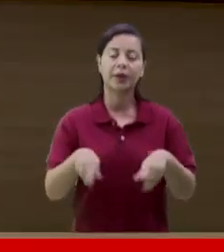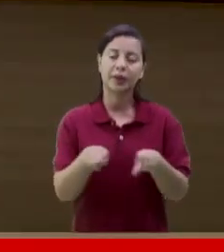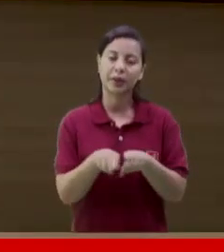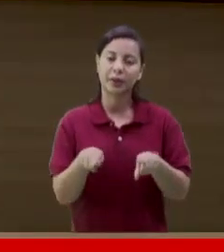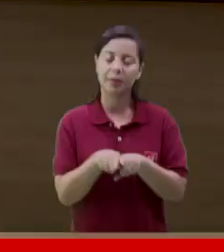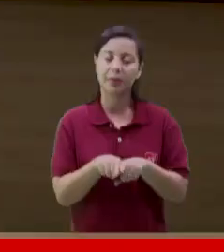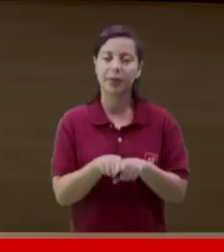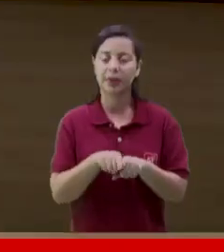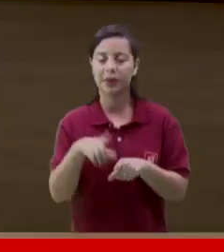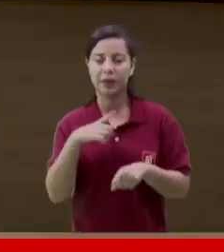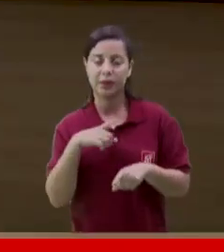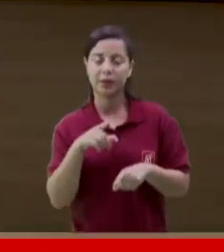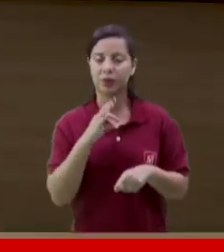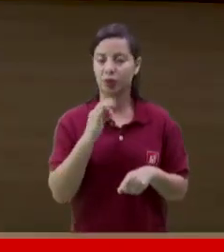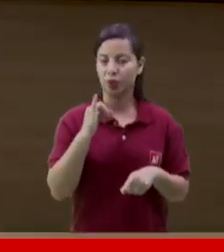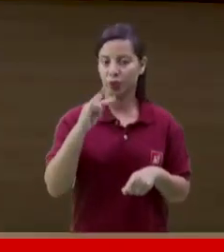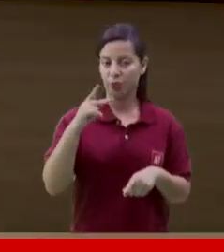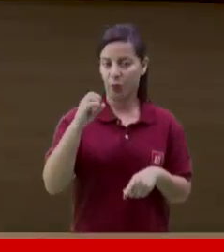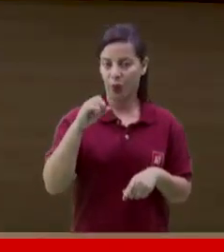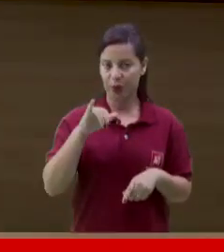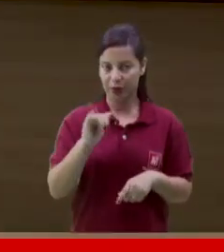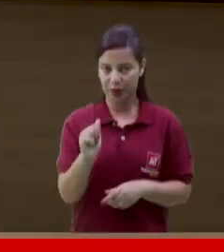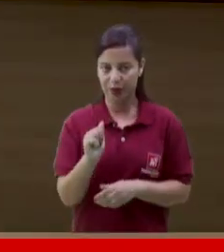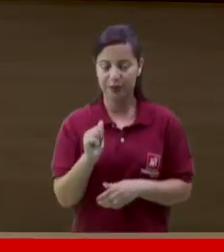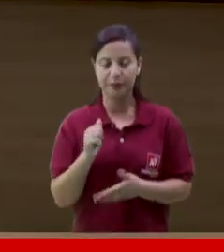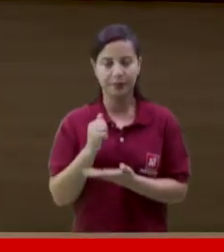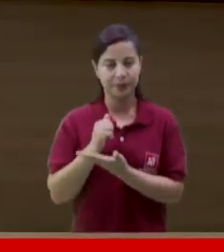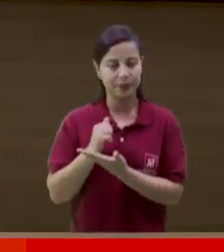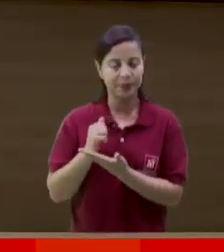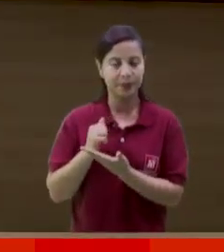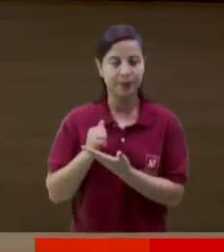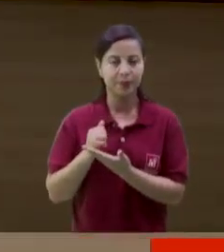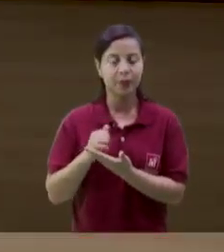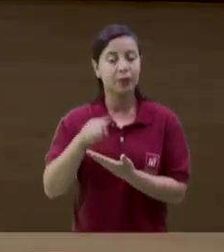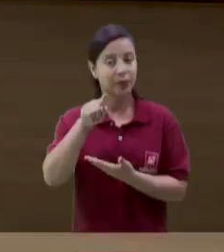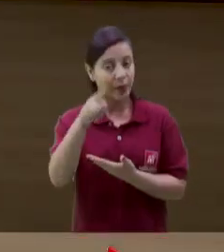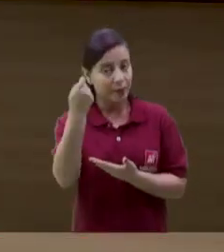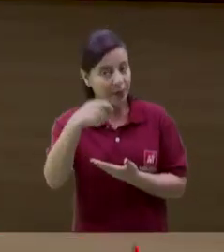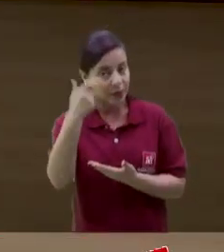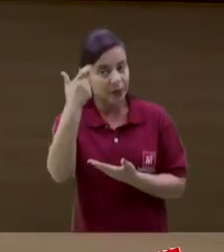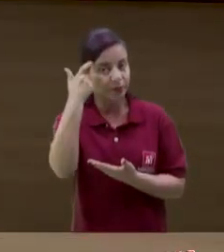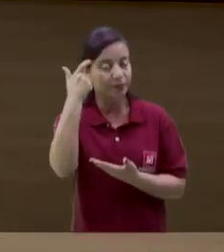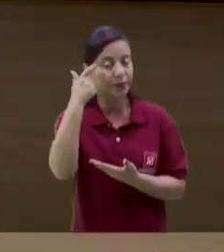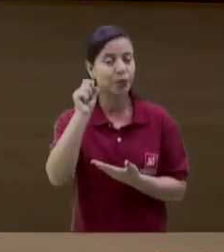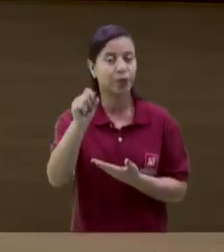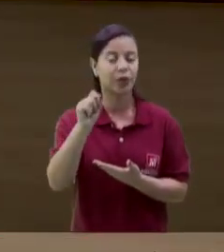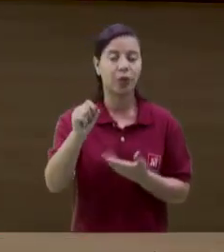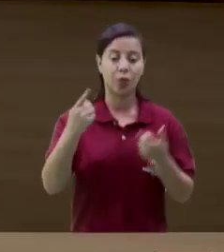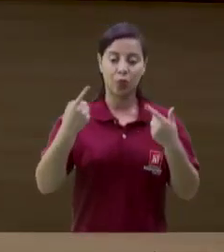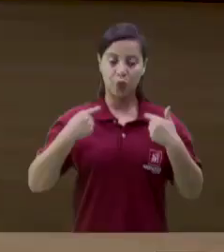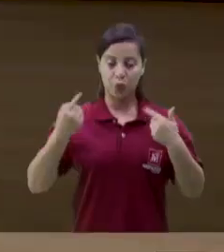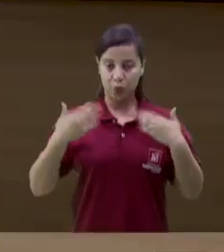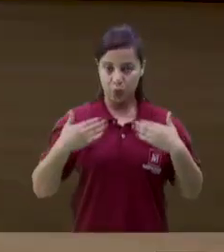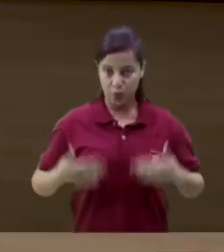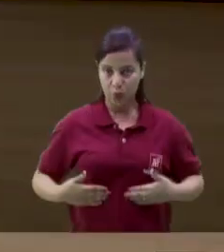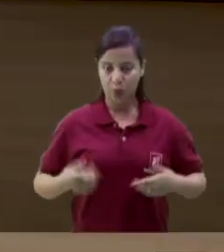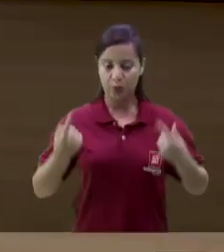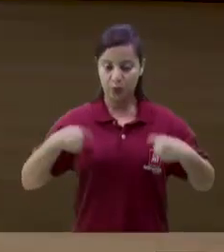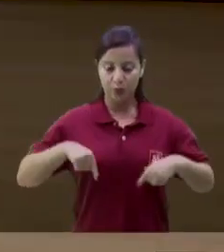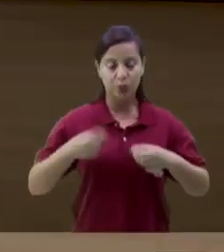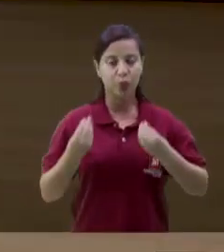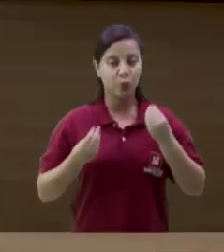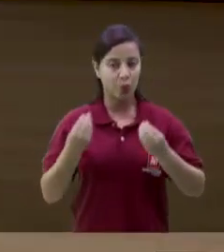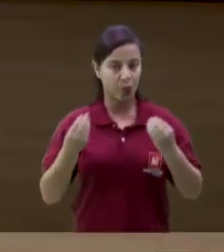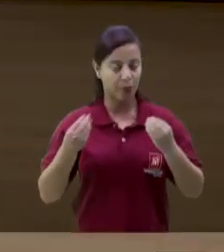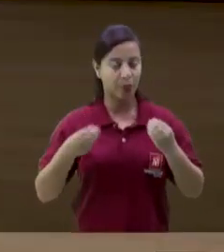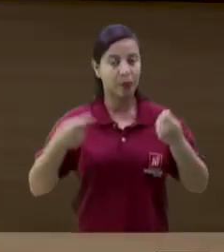improvisar uma tipóia. Então, eu preciso lembrar da anatomia normal do corpo, né? Então, manter